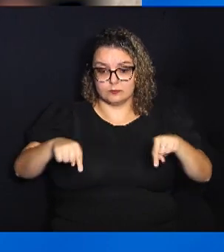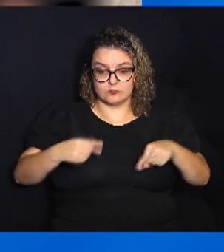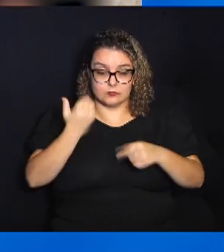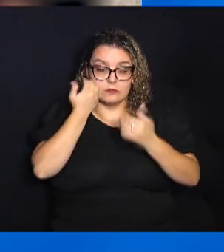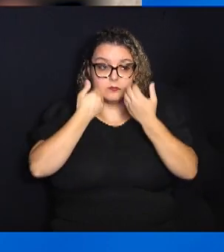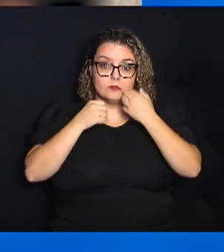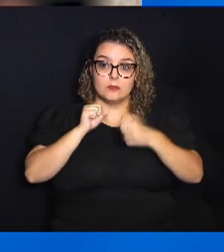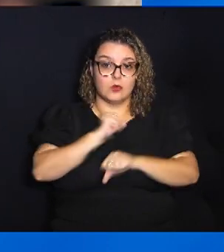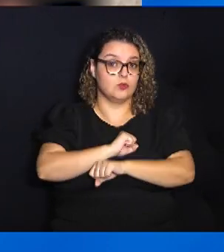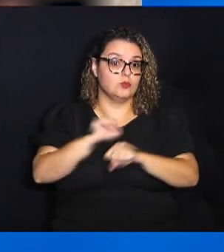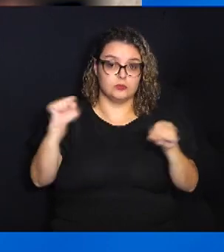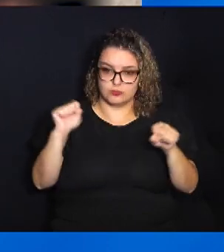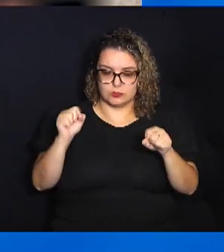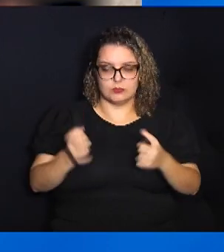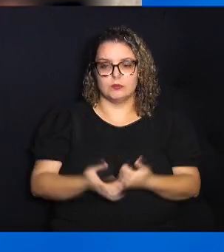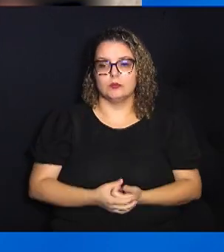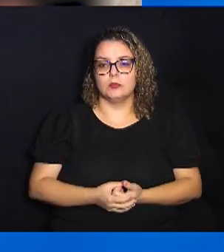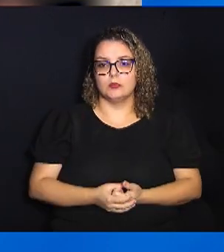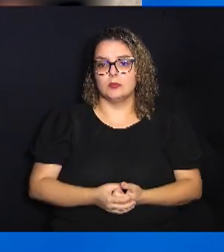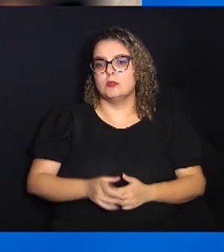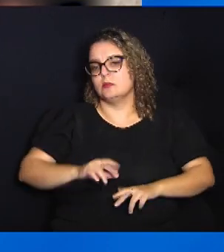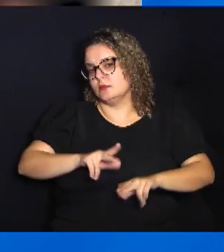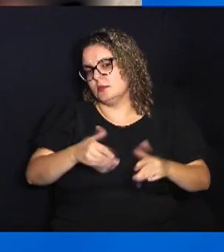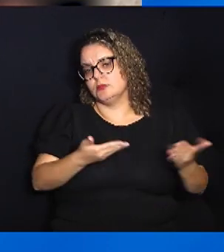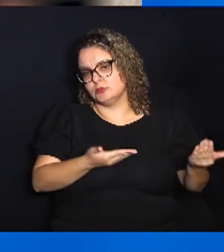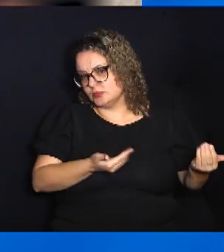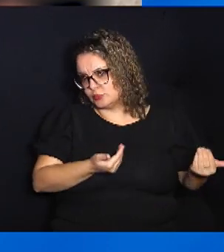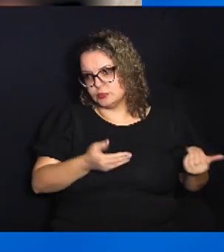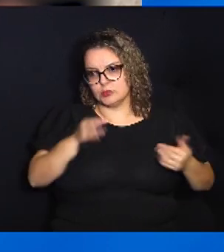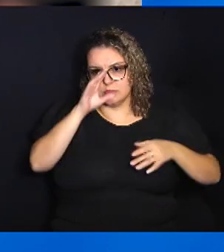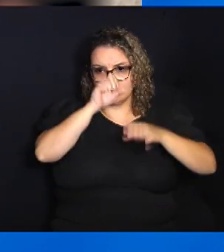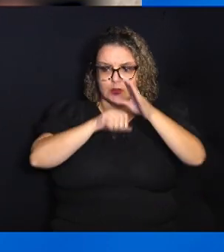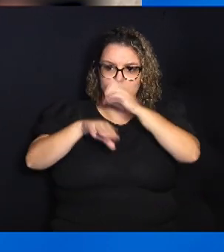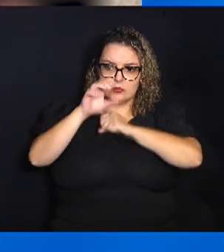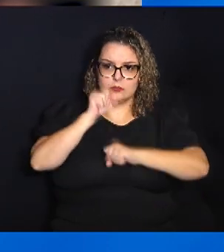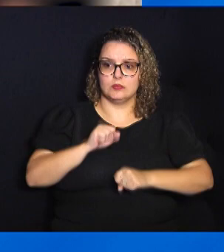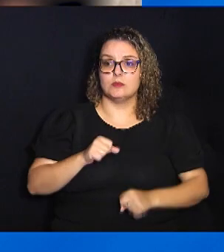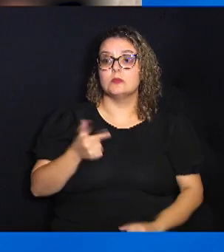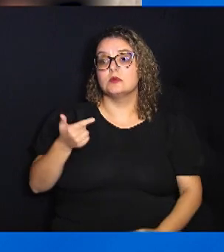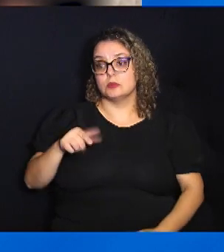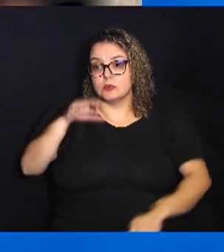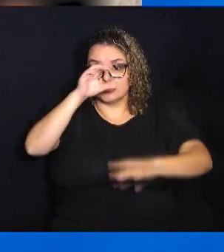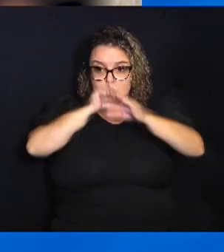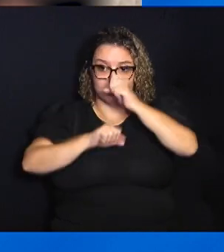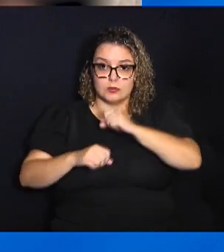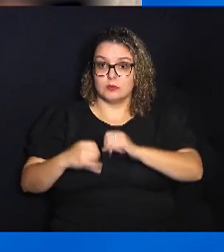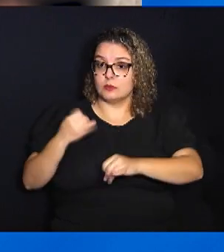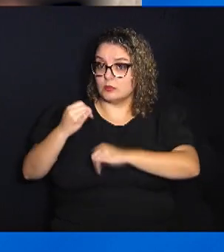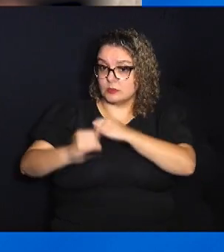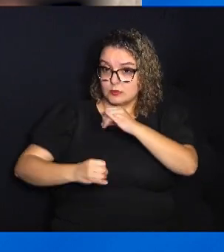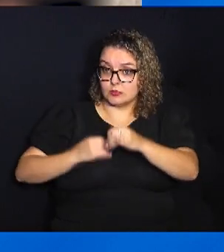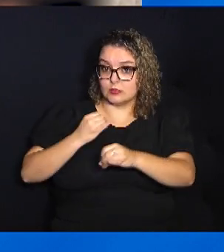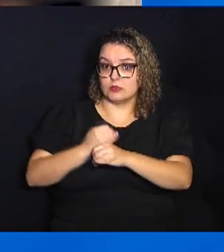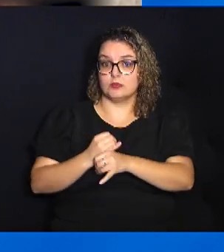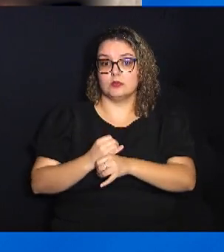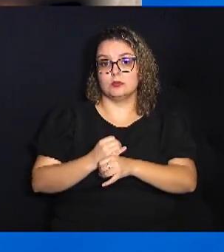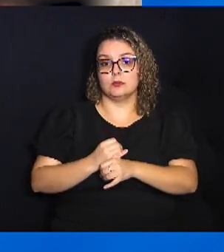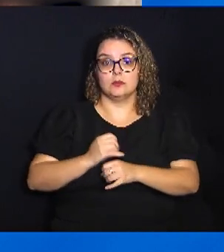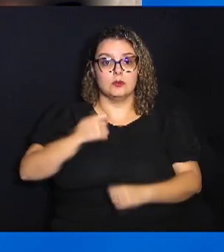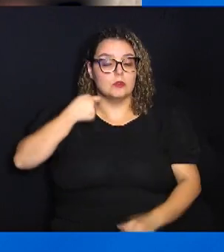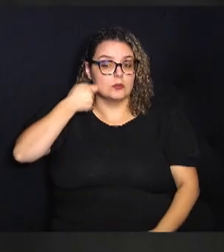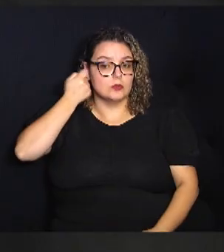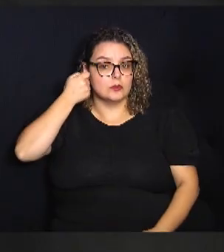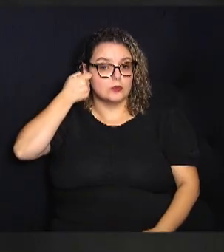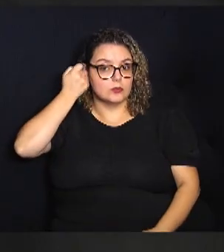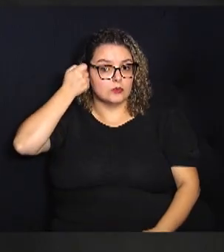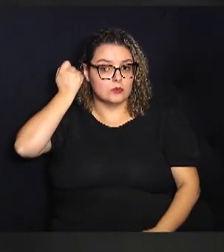né? Então, muitos jovens estão aprendendo na internet, ali com a maquininha ali, fazer